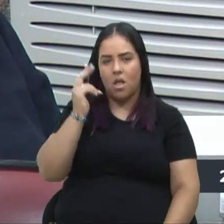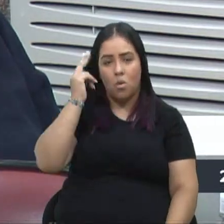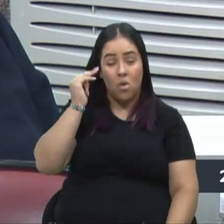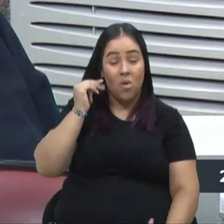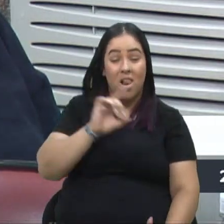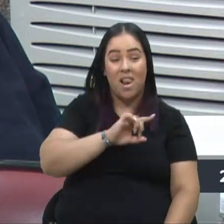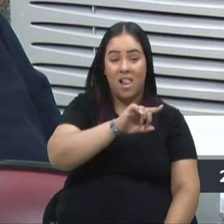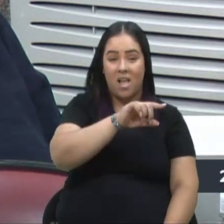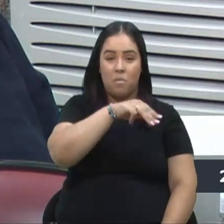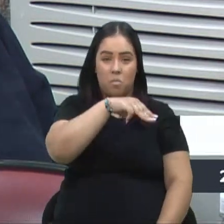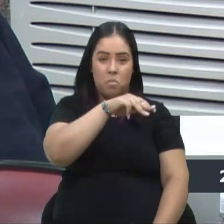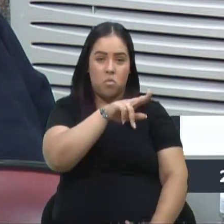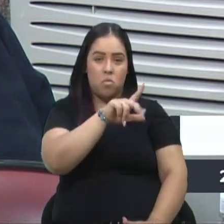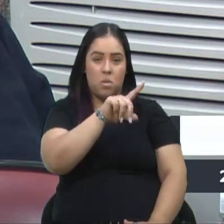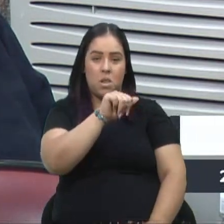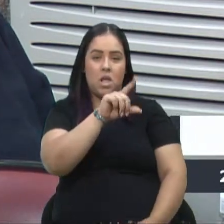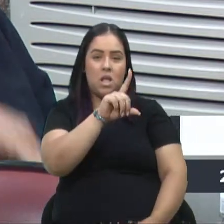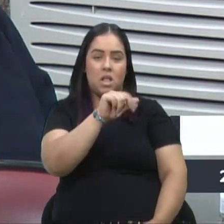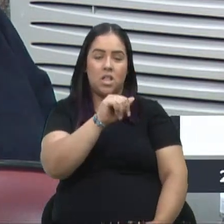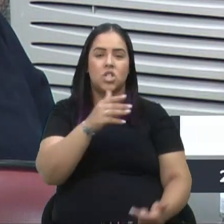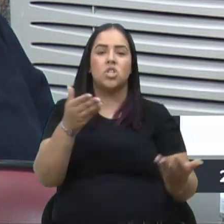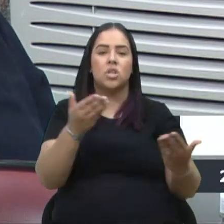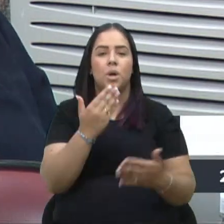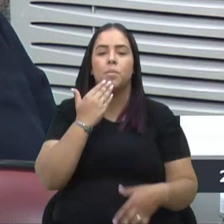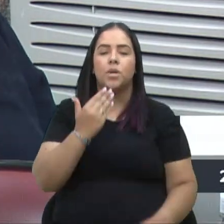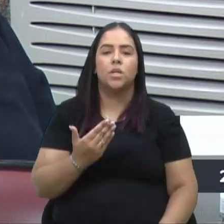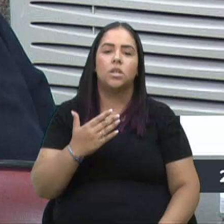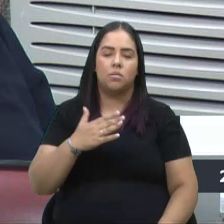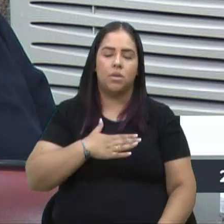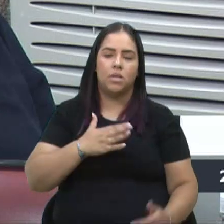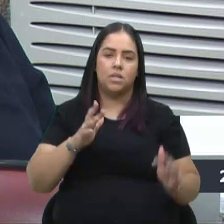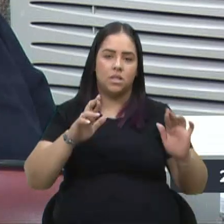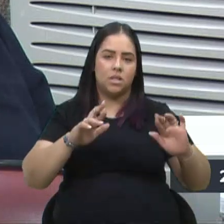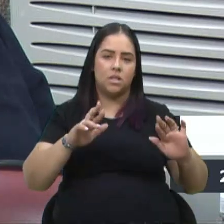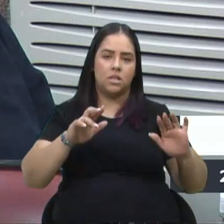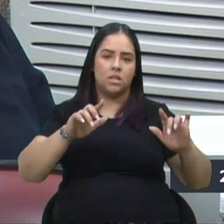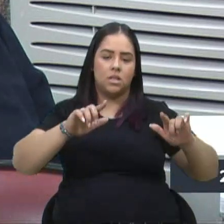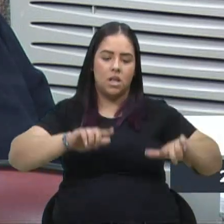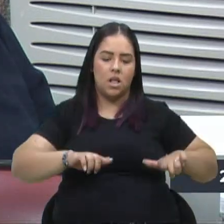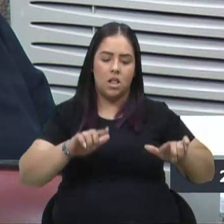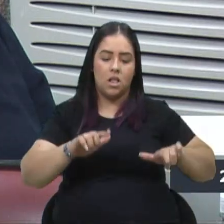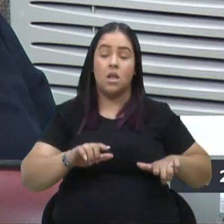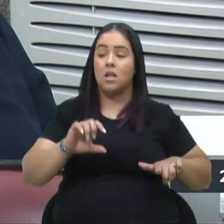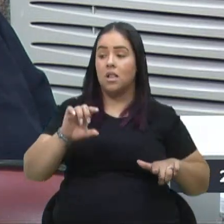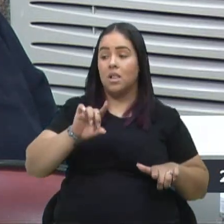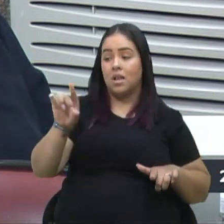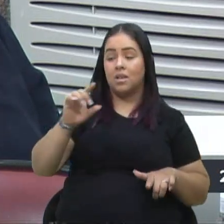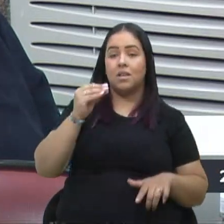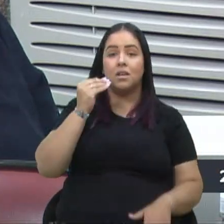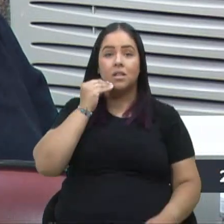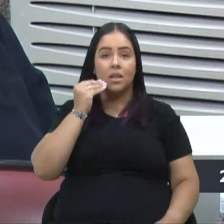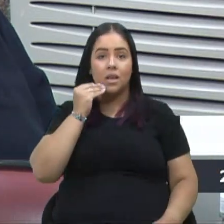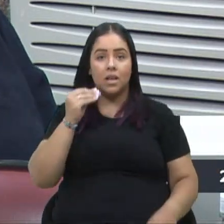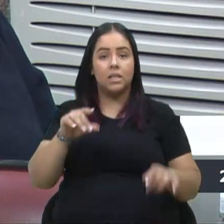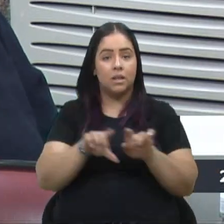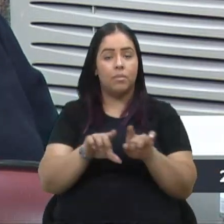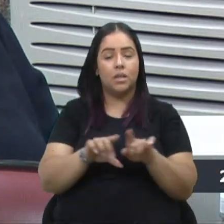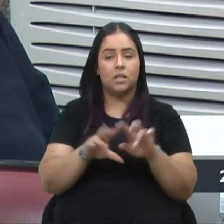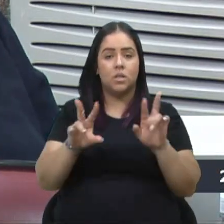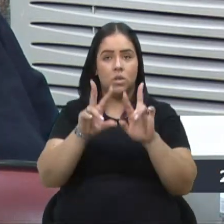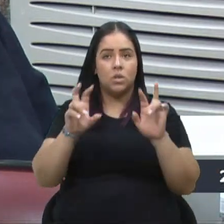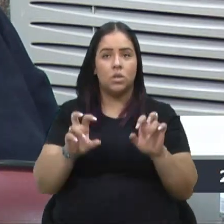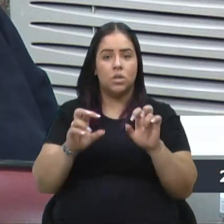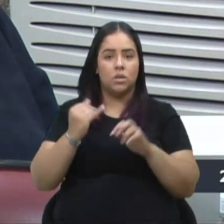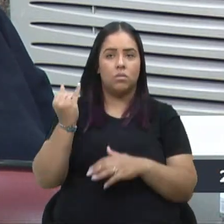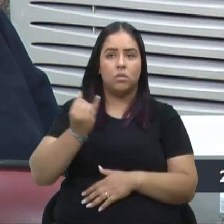também muitas pessoas já pediram através do meu gabinete ali em Santa Bárbara de Ana Rech então de fato esse tema que o senhor aborda